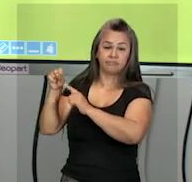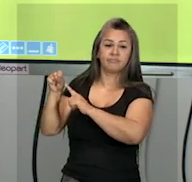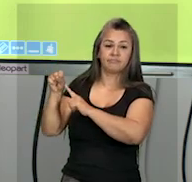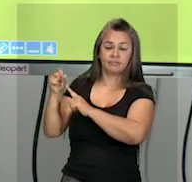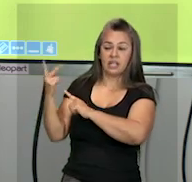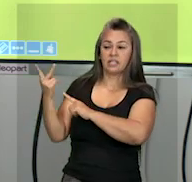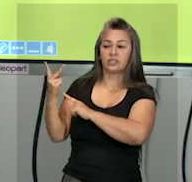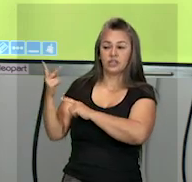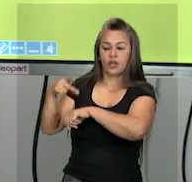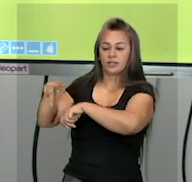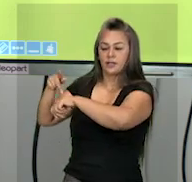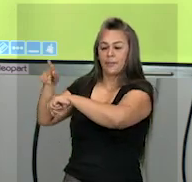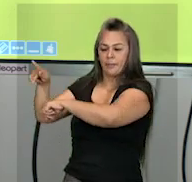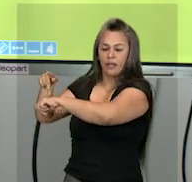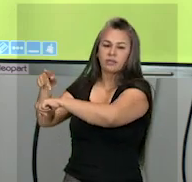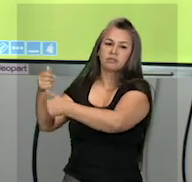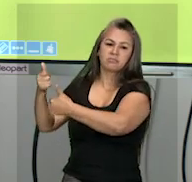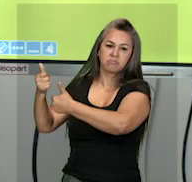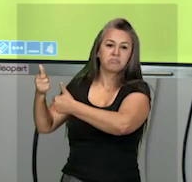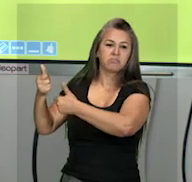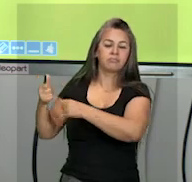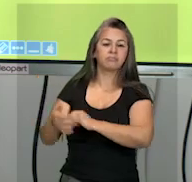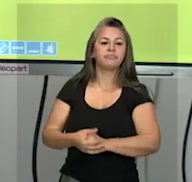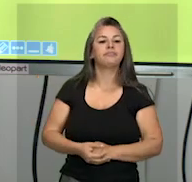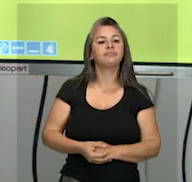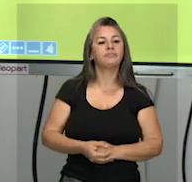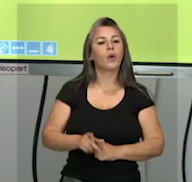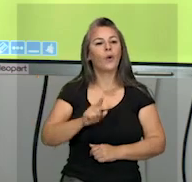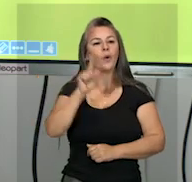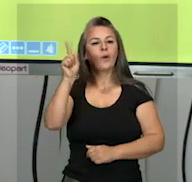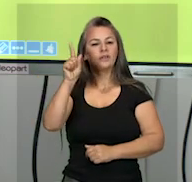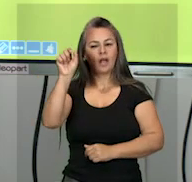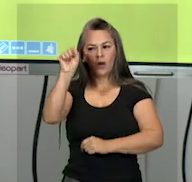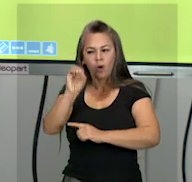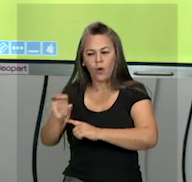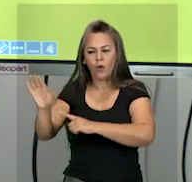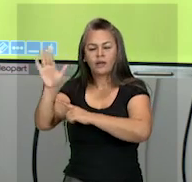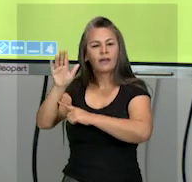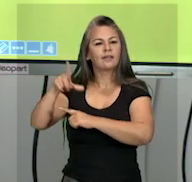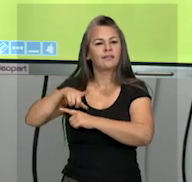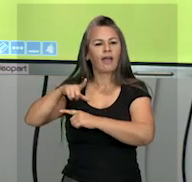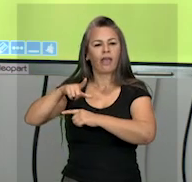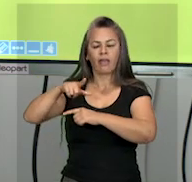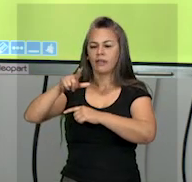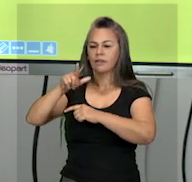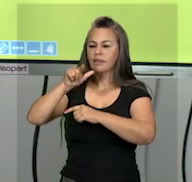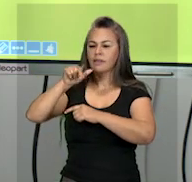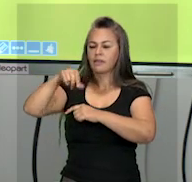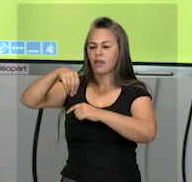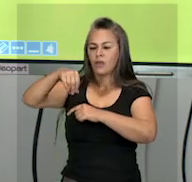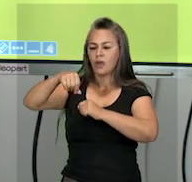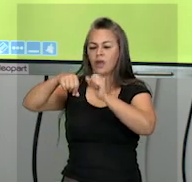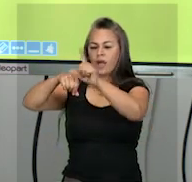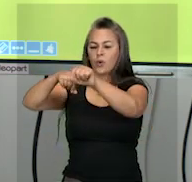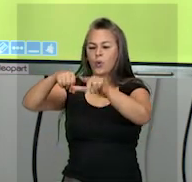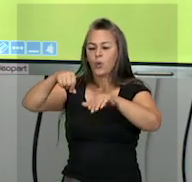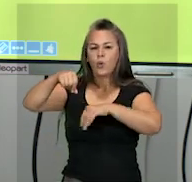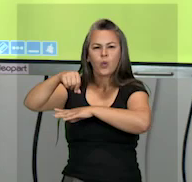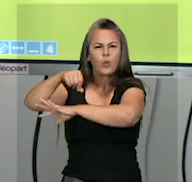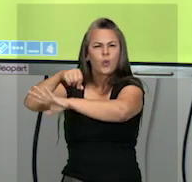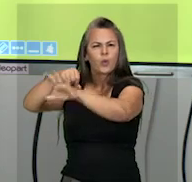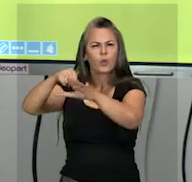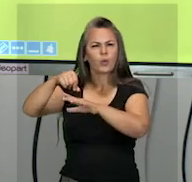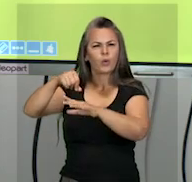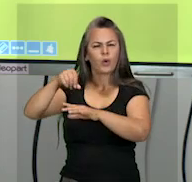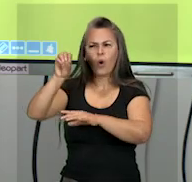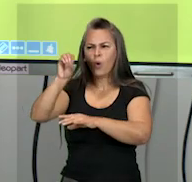também são territórios de tamanho significativo. E a Oceania ainda conta com inúmeras pequenas ilhas e atóis dispersos pelo Oceano Índico.